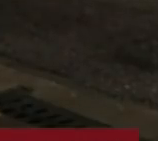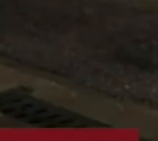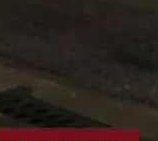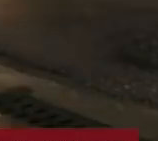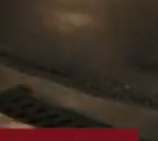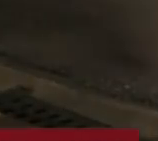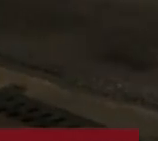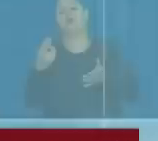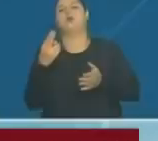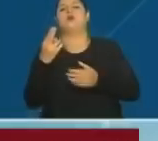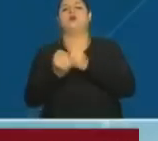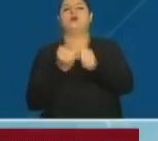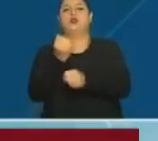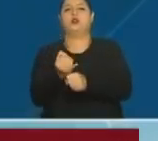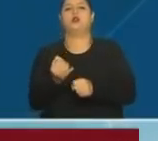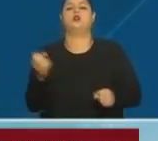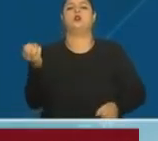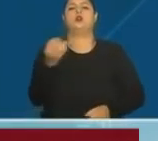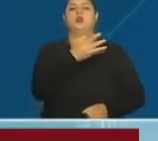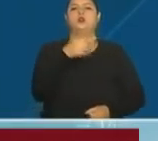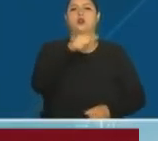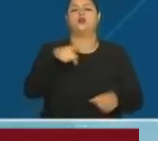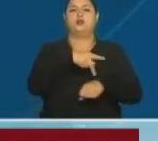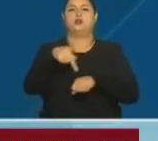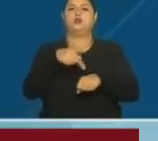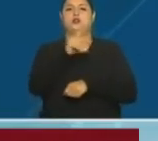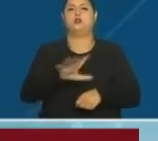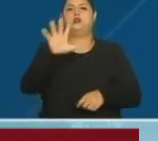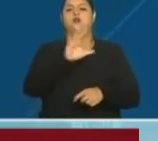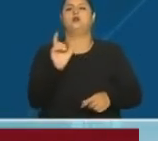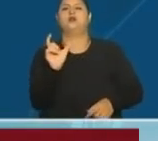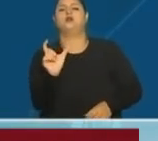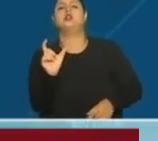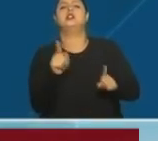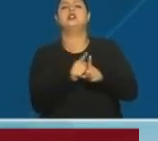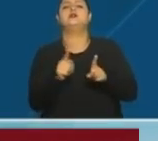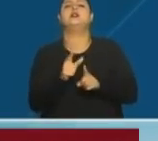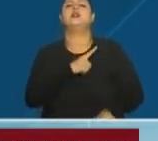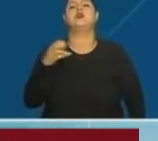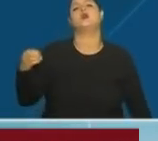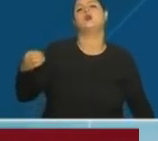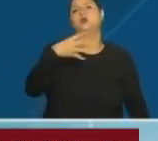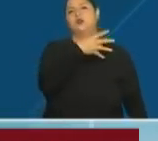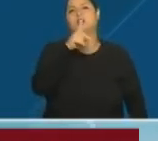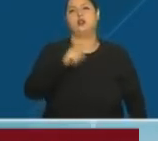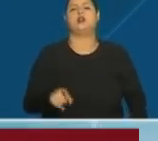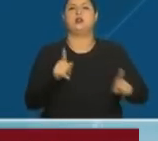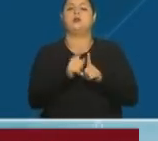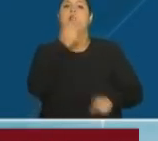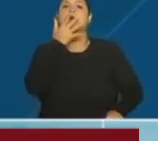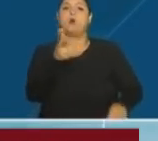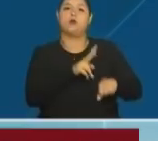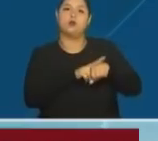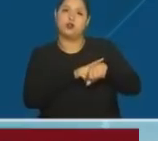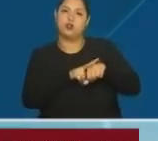trânsito locais todo mundo vai poder tirar a nova CNH nova carteira nacional de habilitação no tempo certinho quando